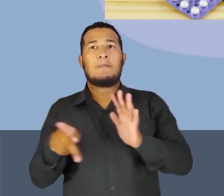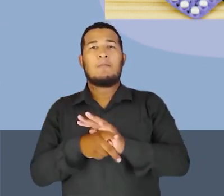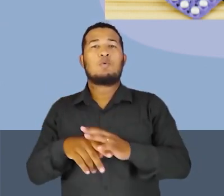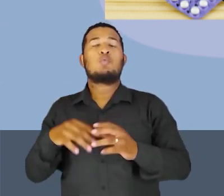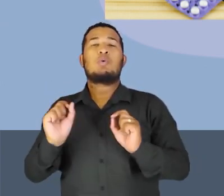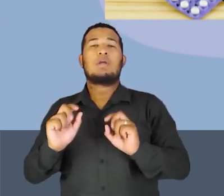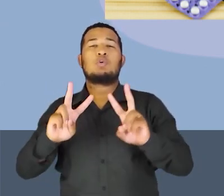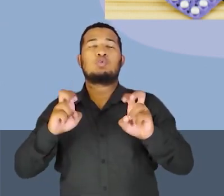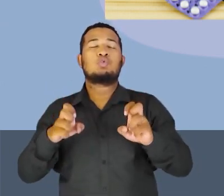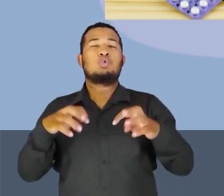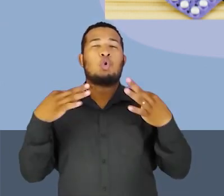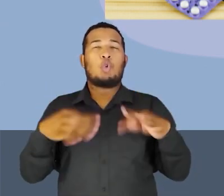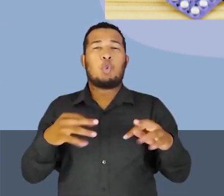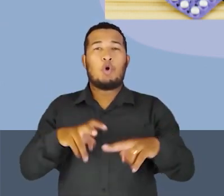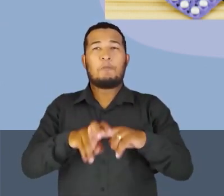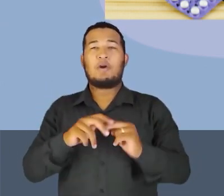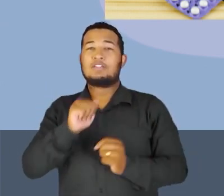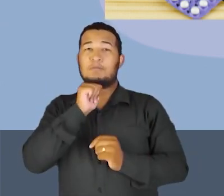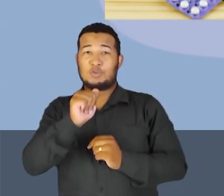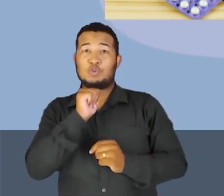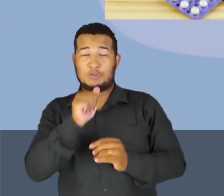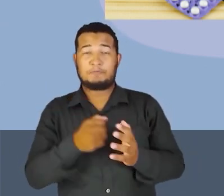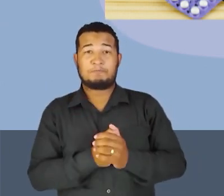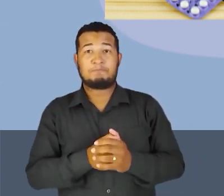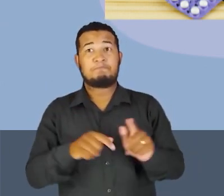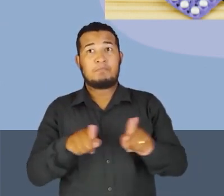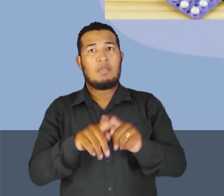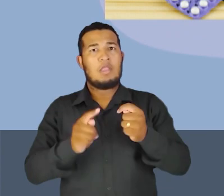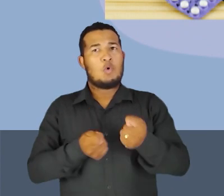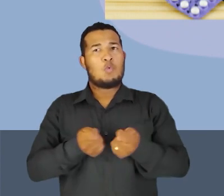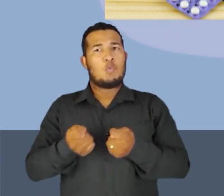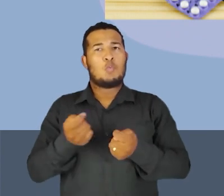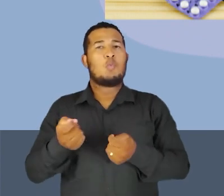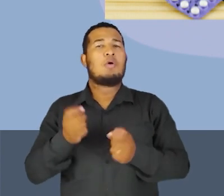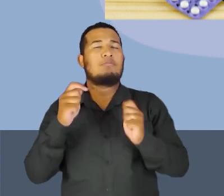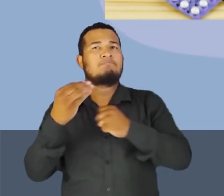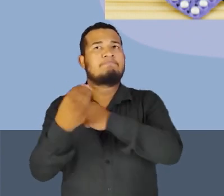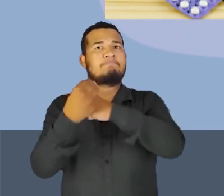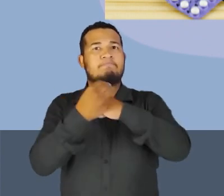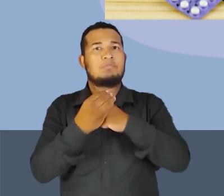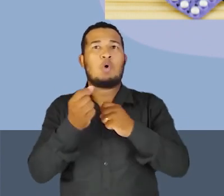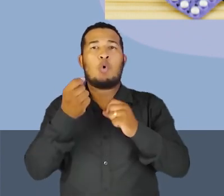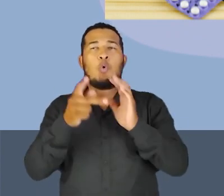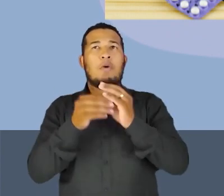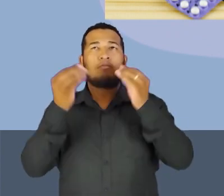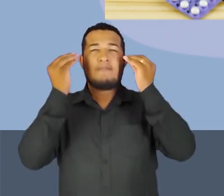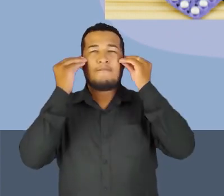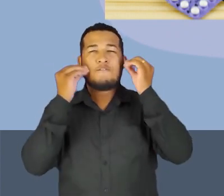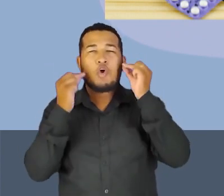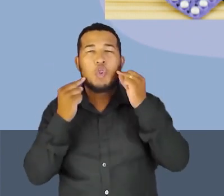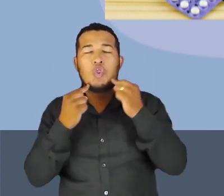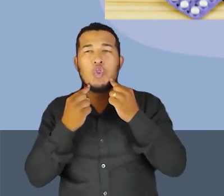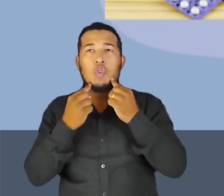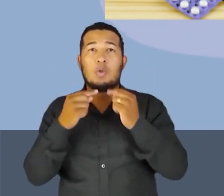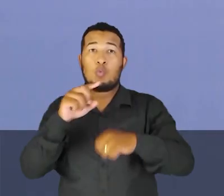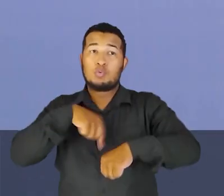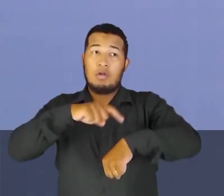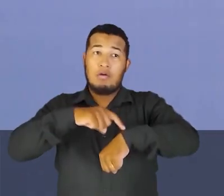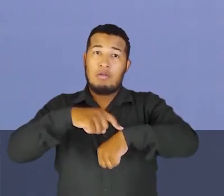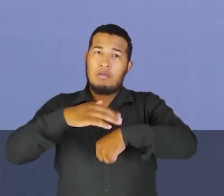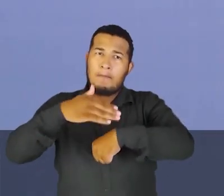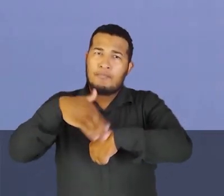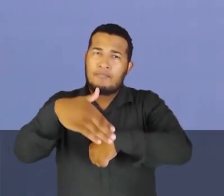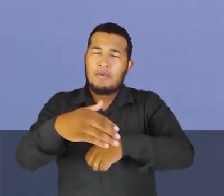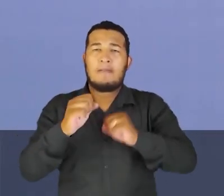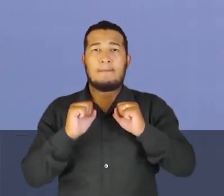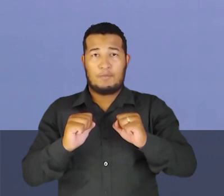à menstruação. Pode auxiliar no controle de acne. Pode ser tomada por um tempo prolongado. Então, volta